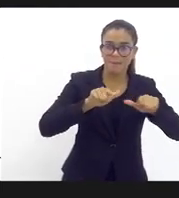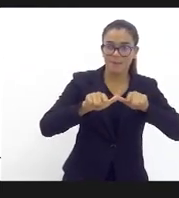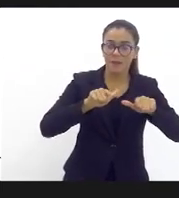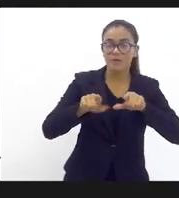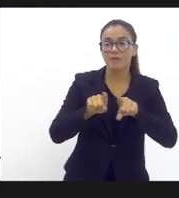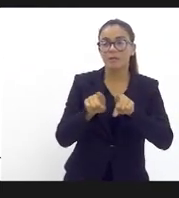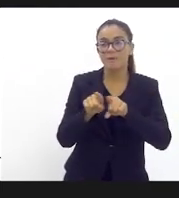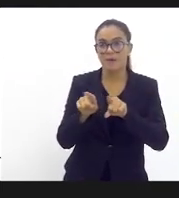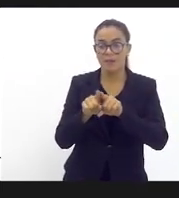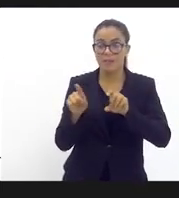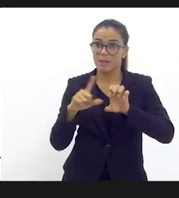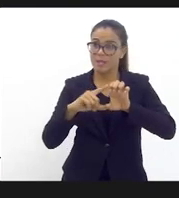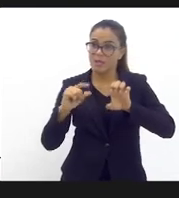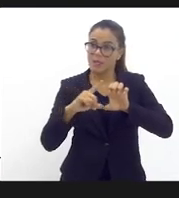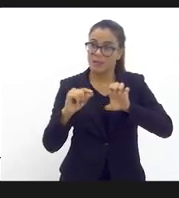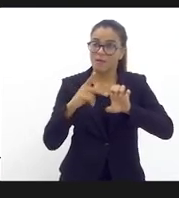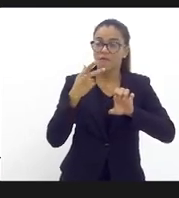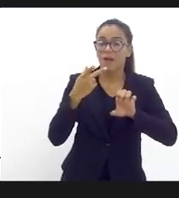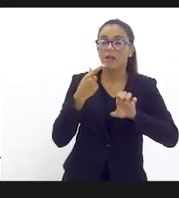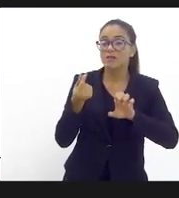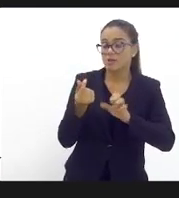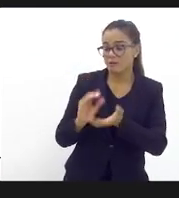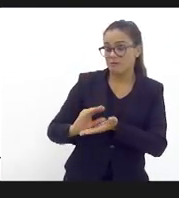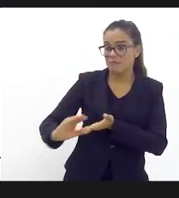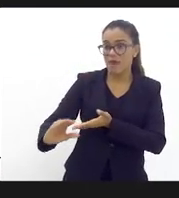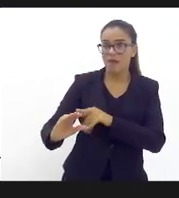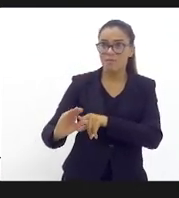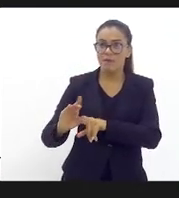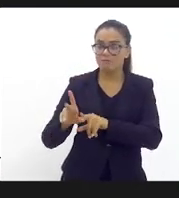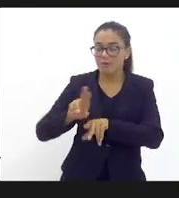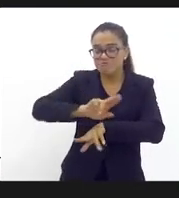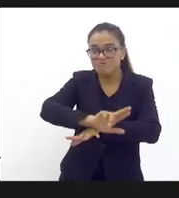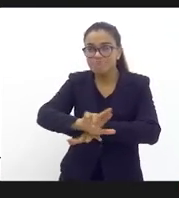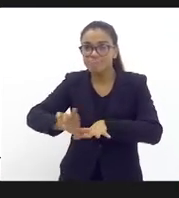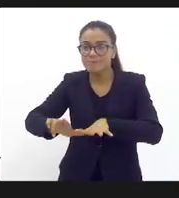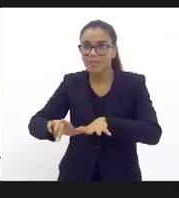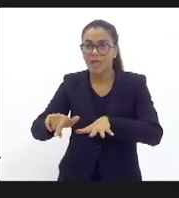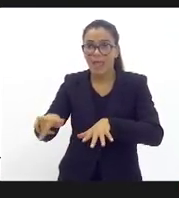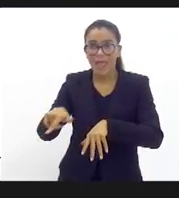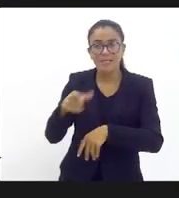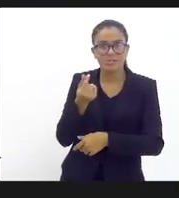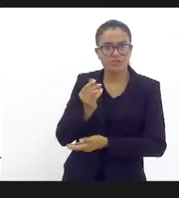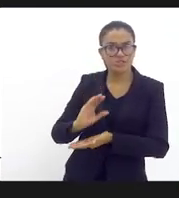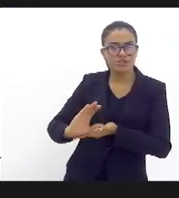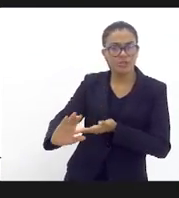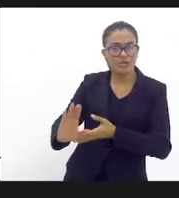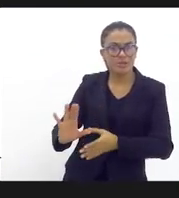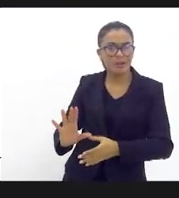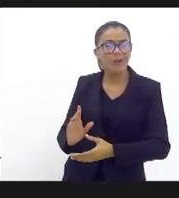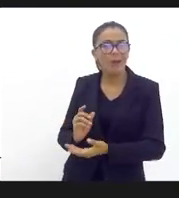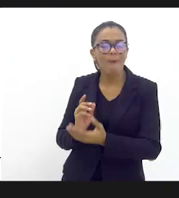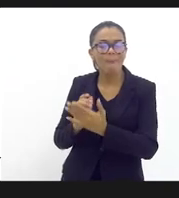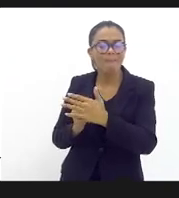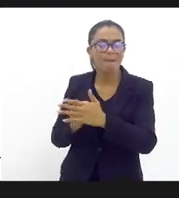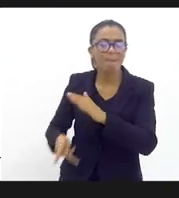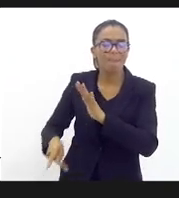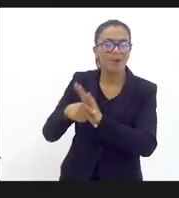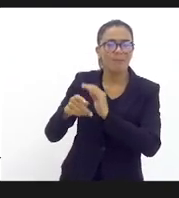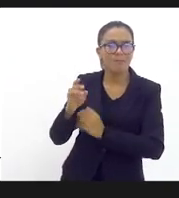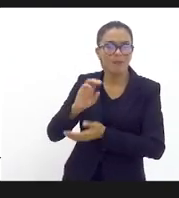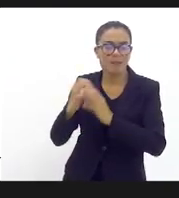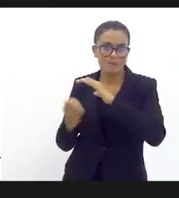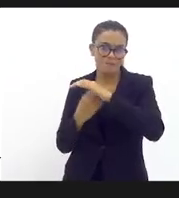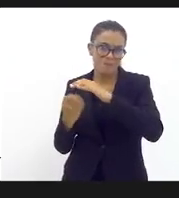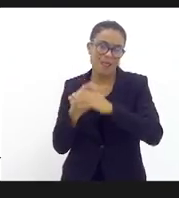de empreendedorismo, a gente está falando de verba destinada para a diversidade. Esse dinheiro entra na empresa. A empresa não está ali querendo ser